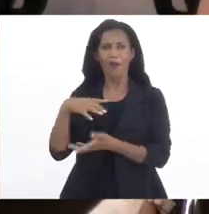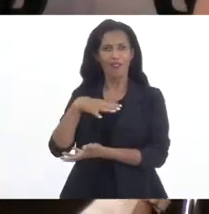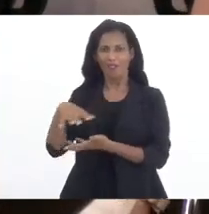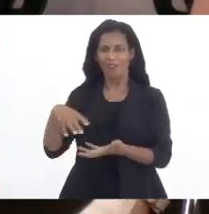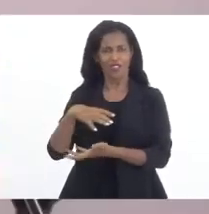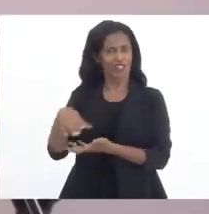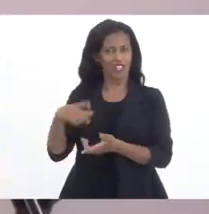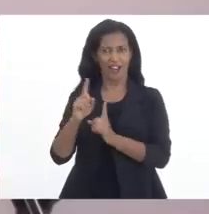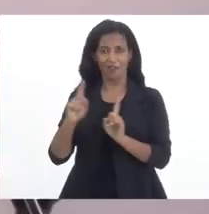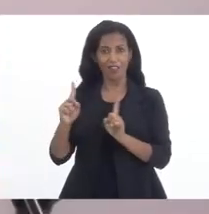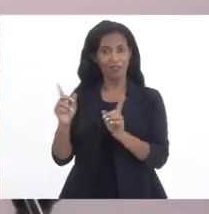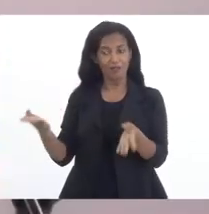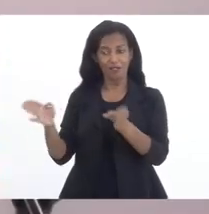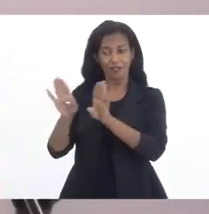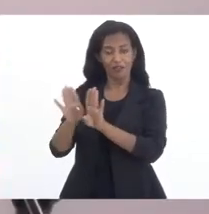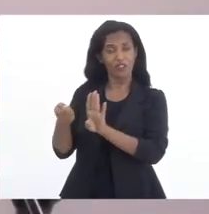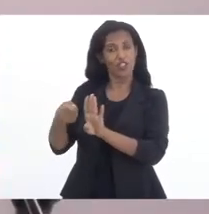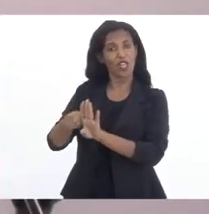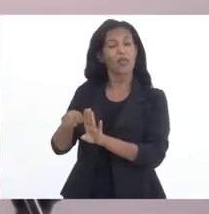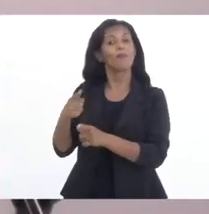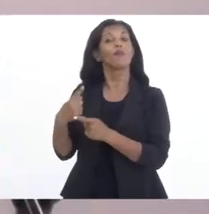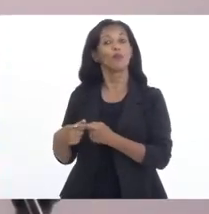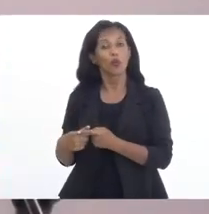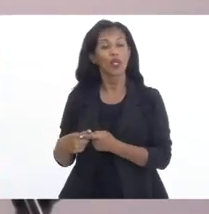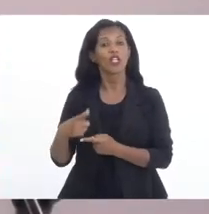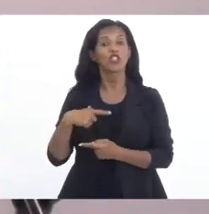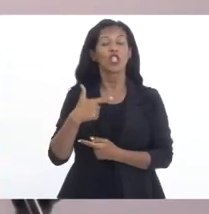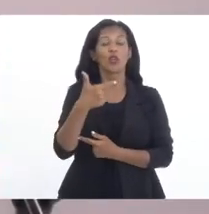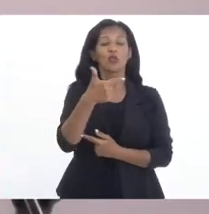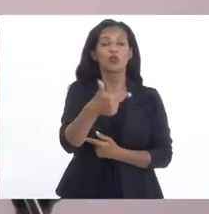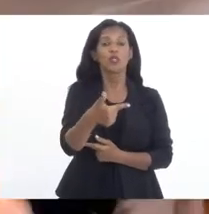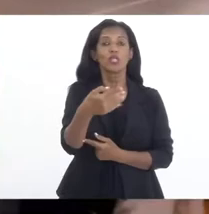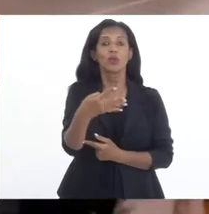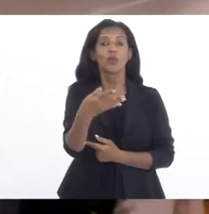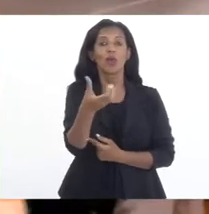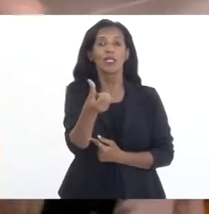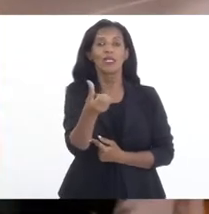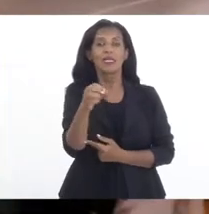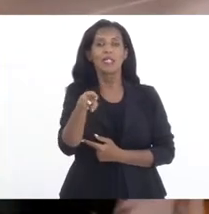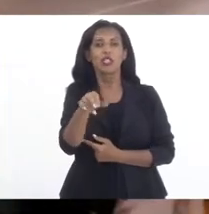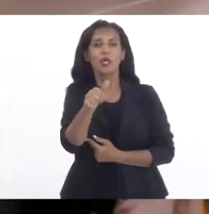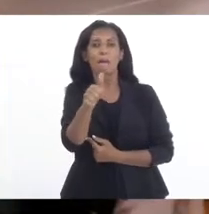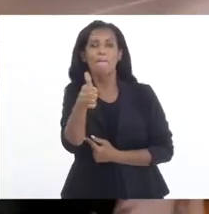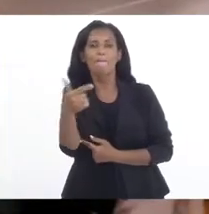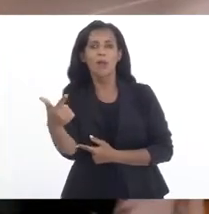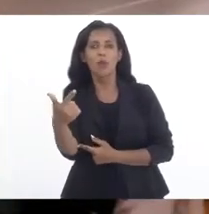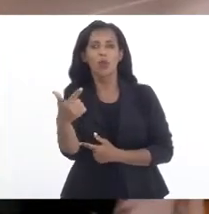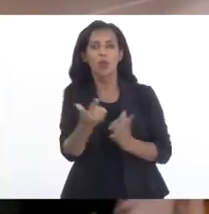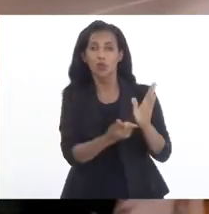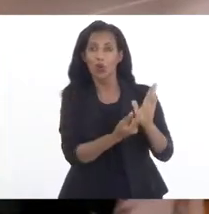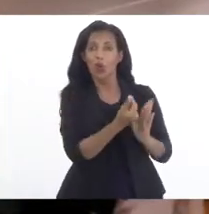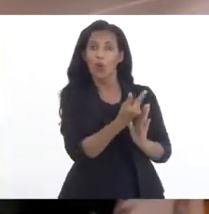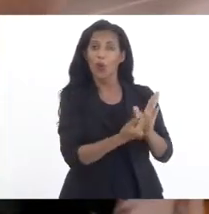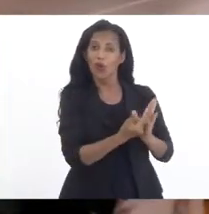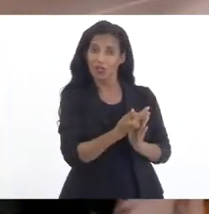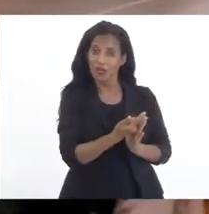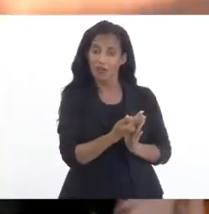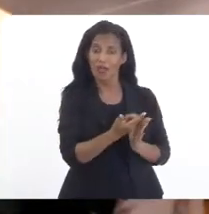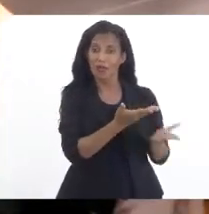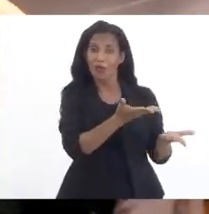greve, ela estava de portas fechadas porque tinha 246 mil no seu orçamento